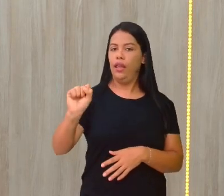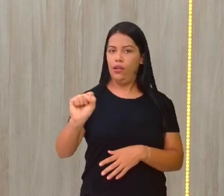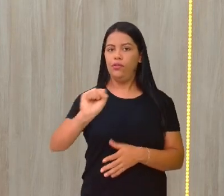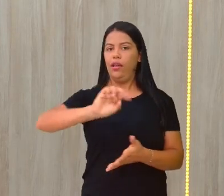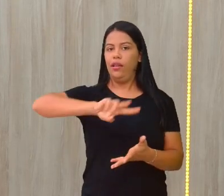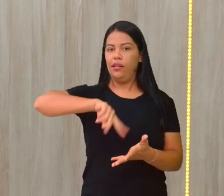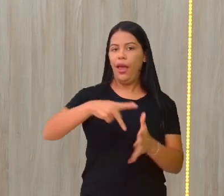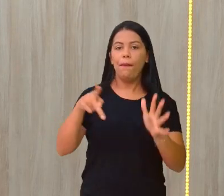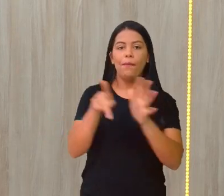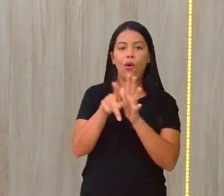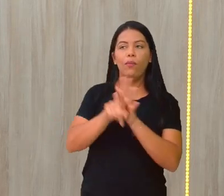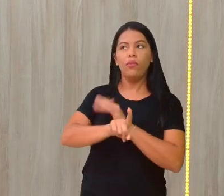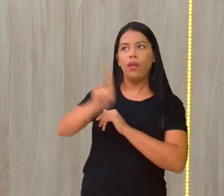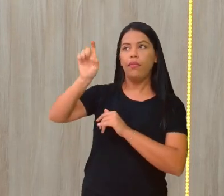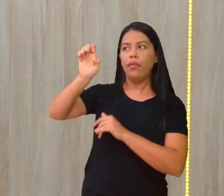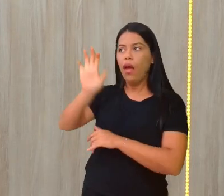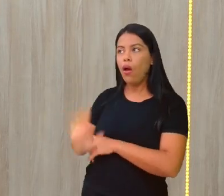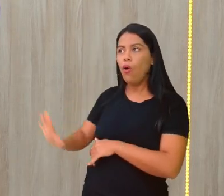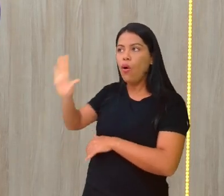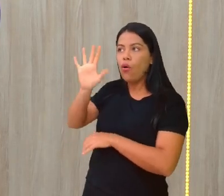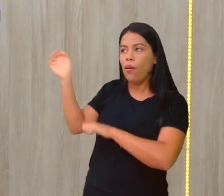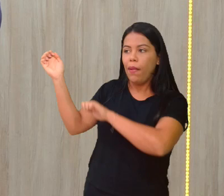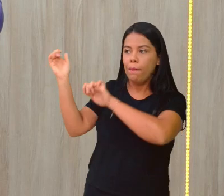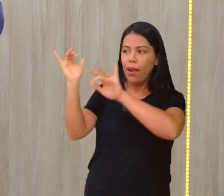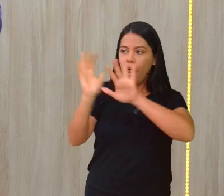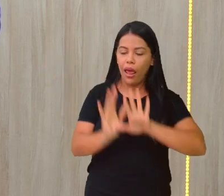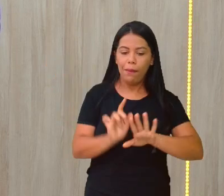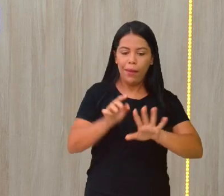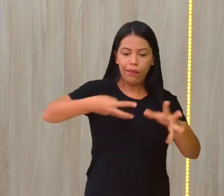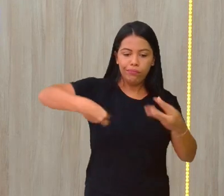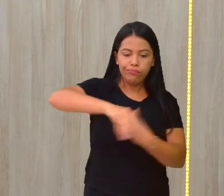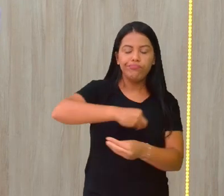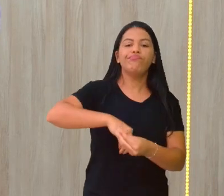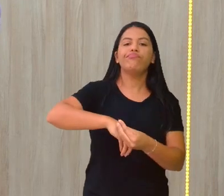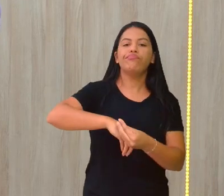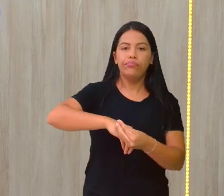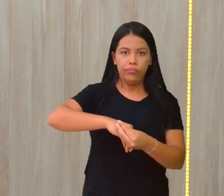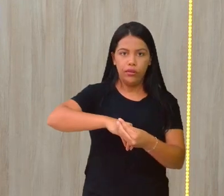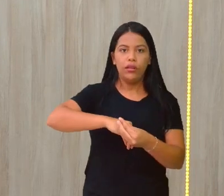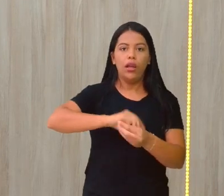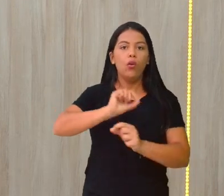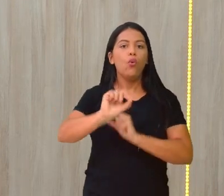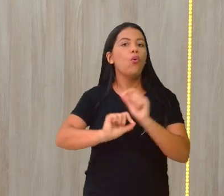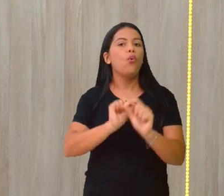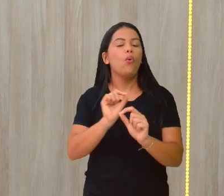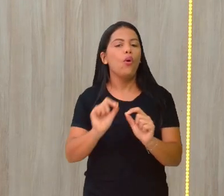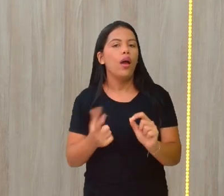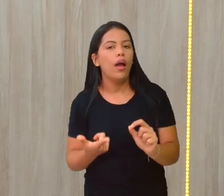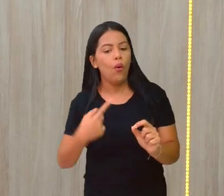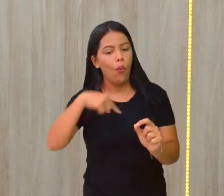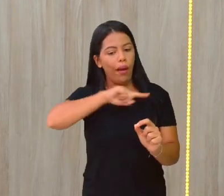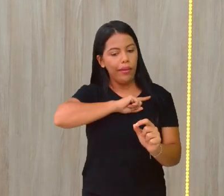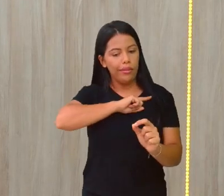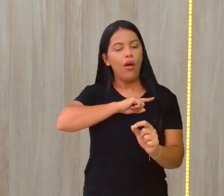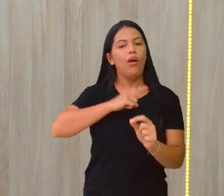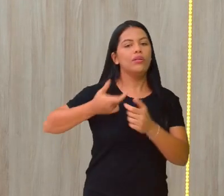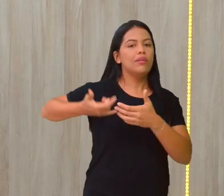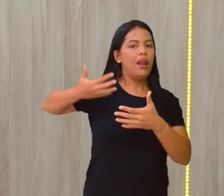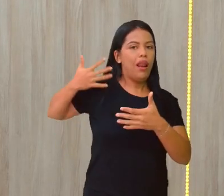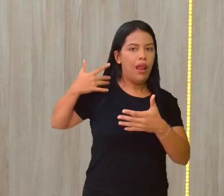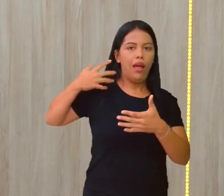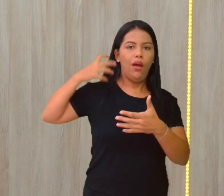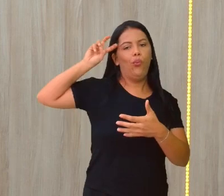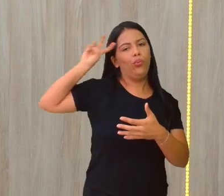vêm da Europa, mas chegaram aqui e se miscigenaram, tá? Com a nossa